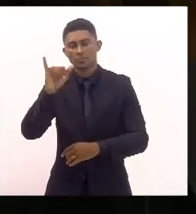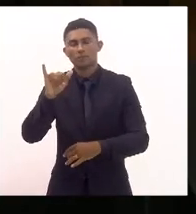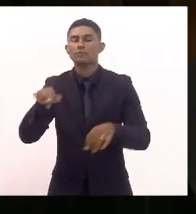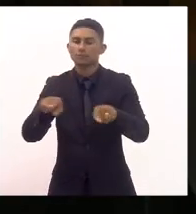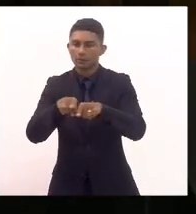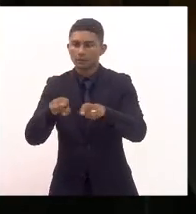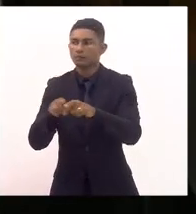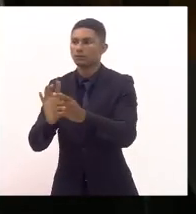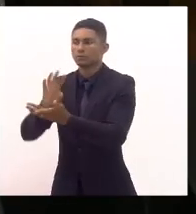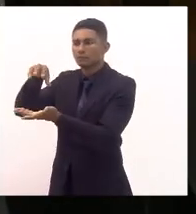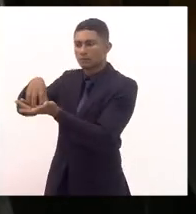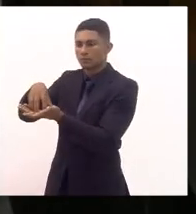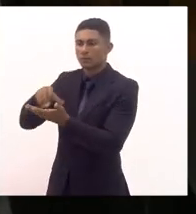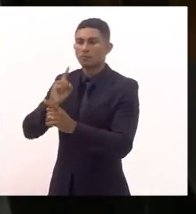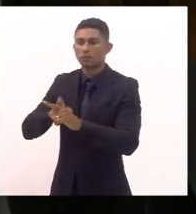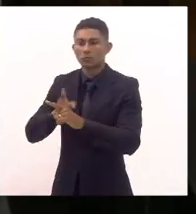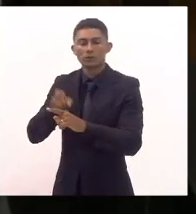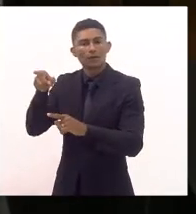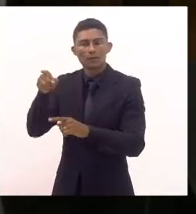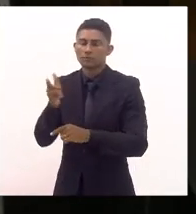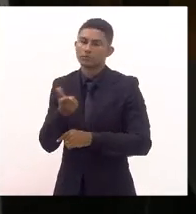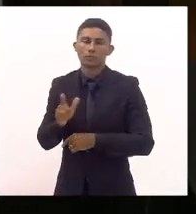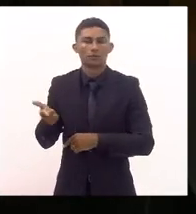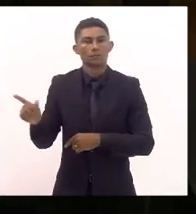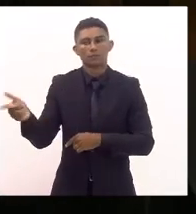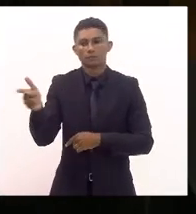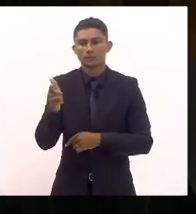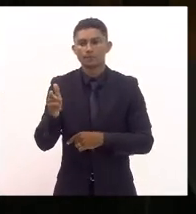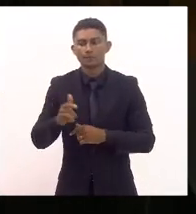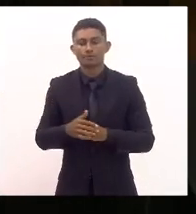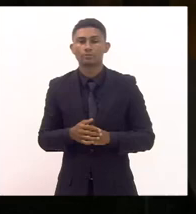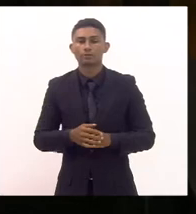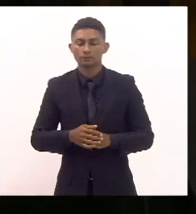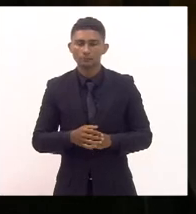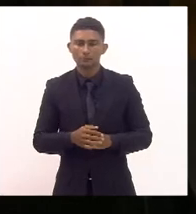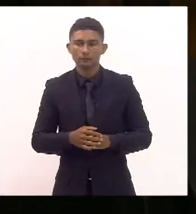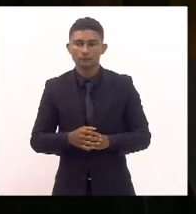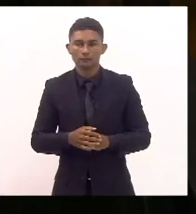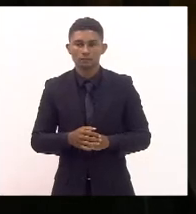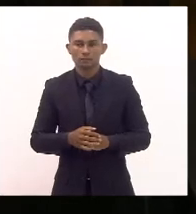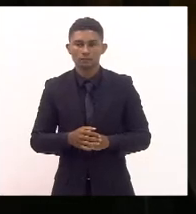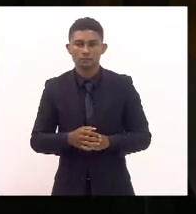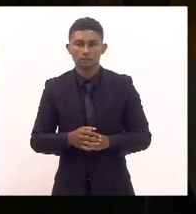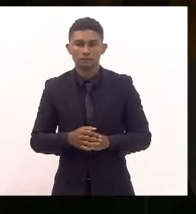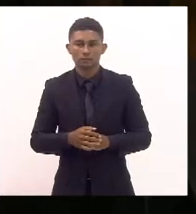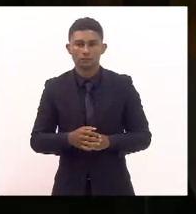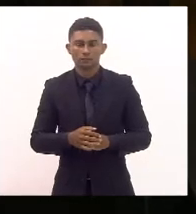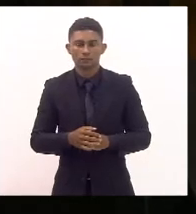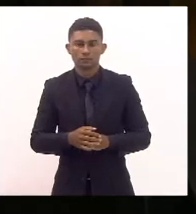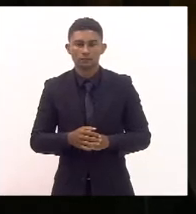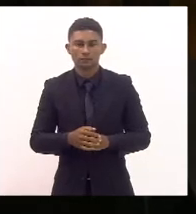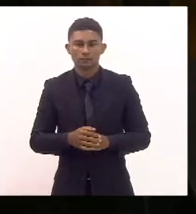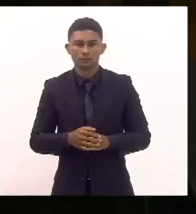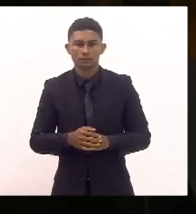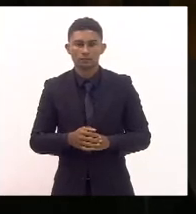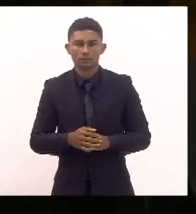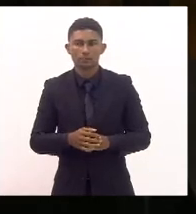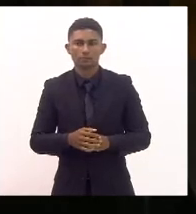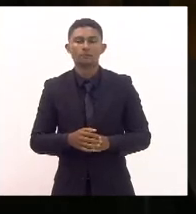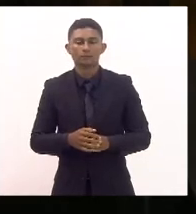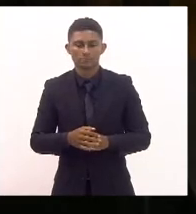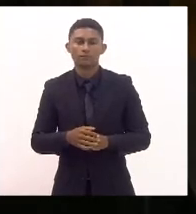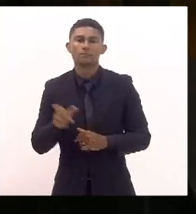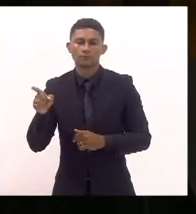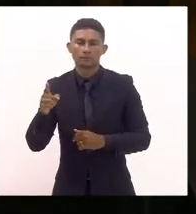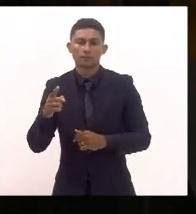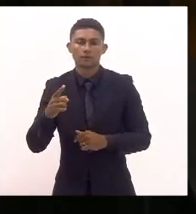Faetec porque o município não tem e é a única a única peça de educação